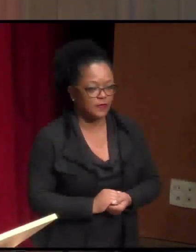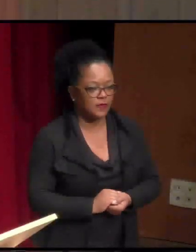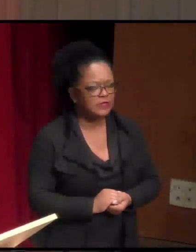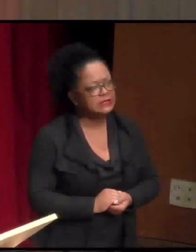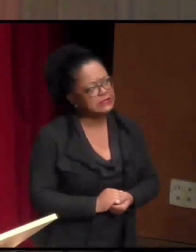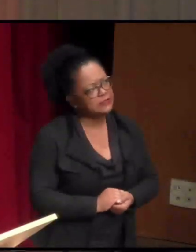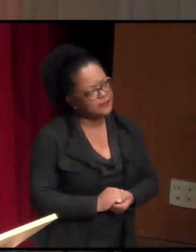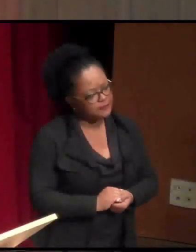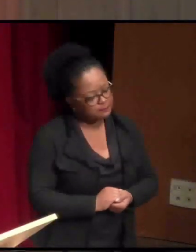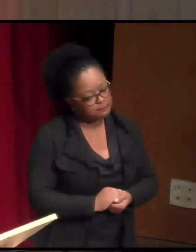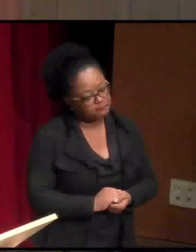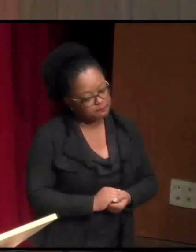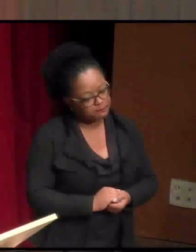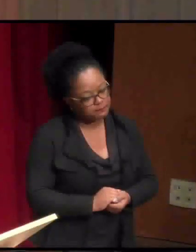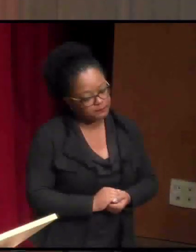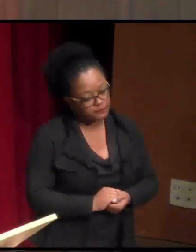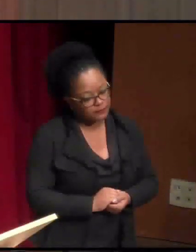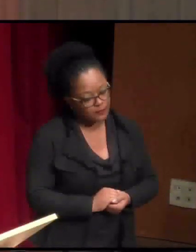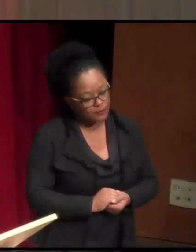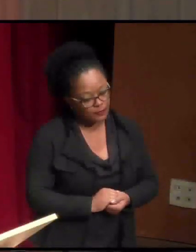Eu penso que